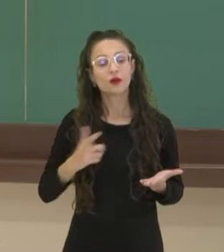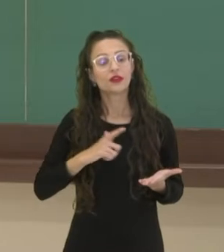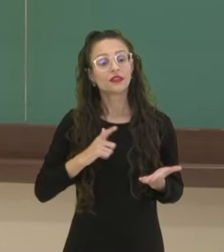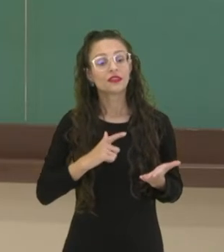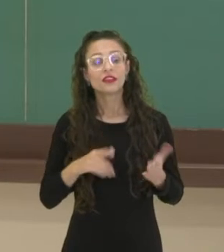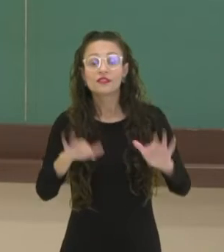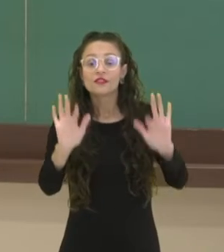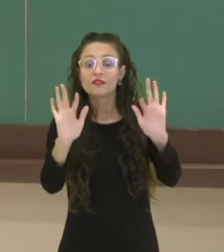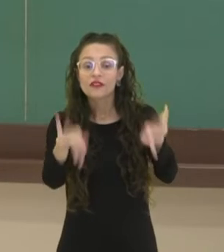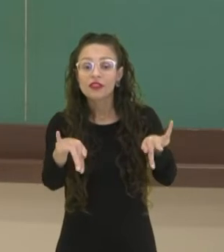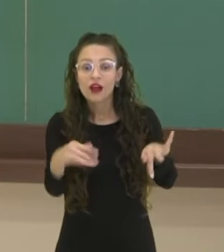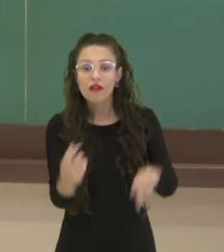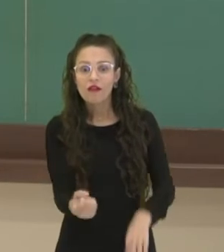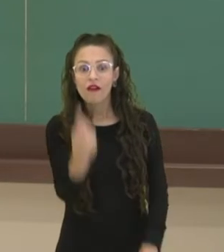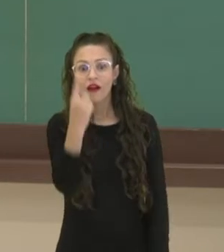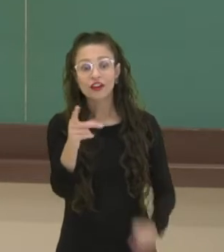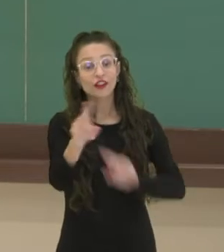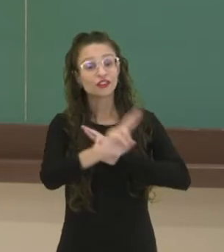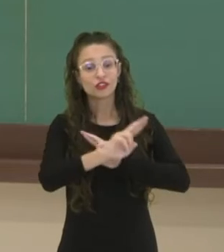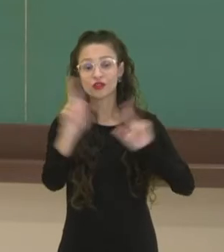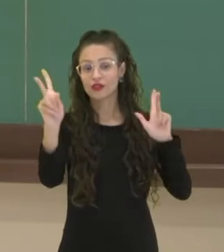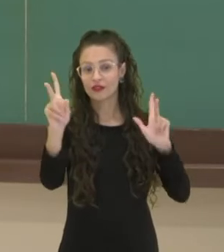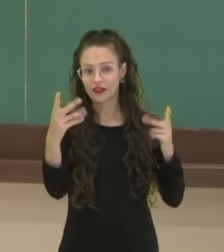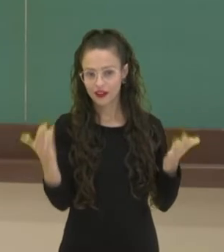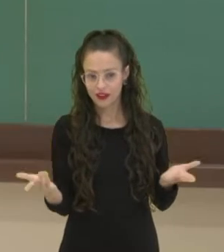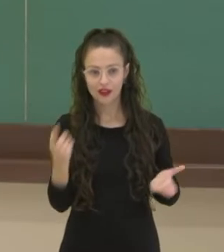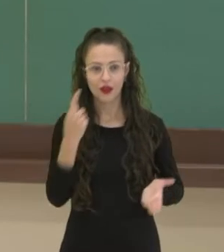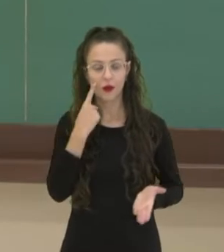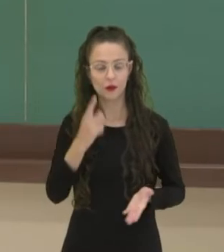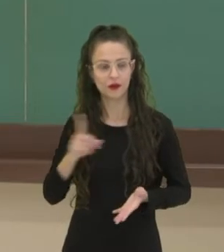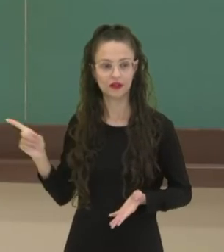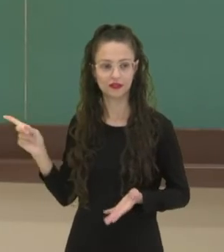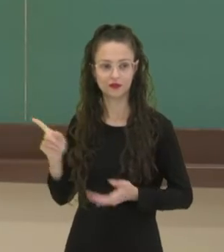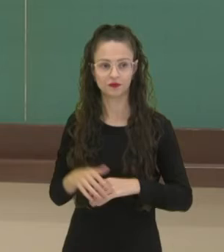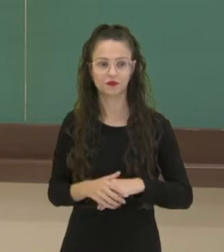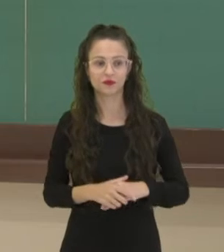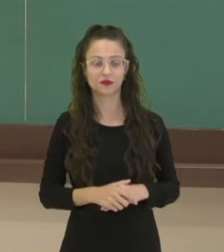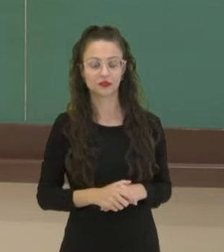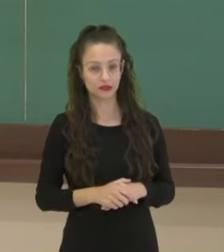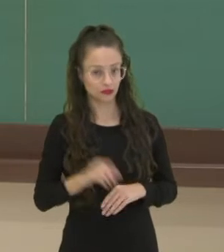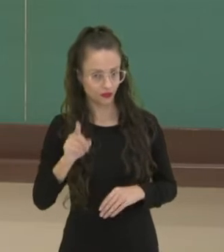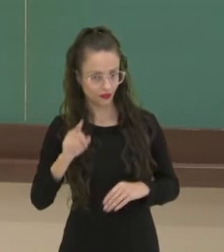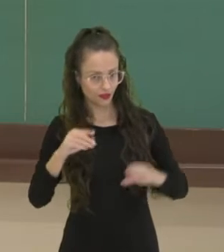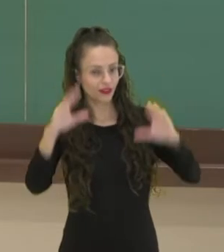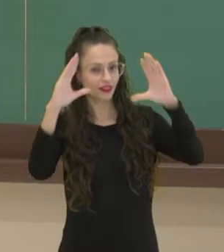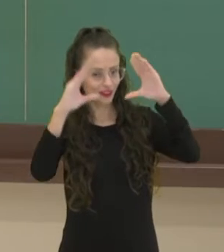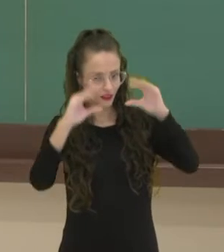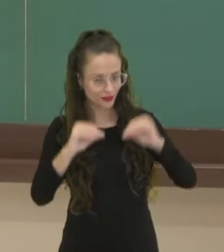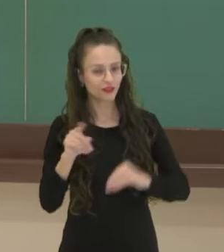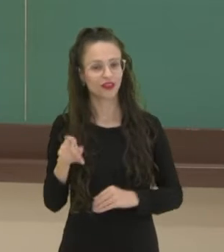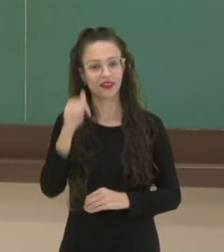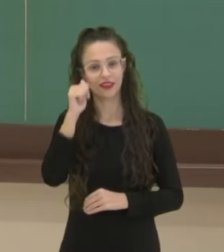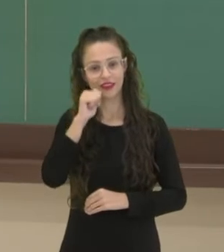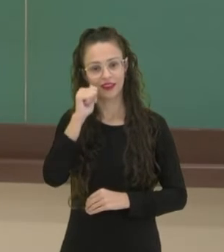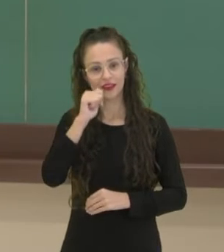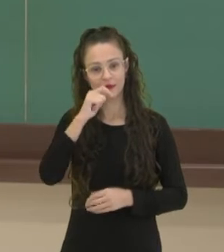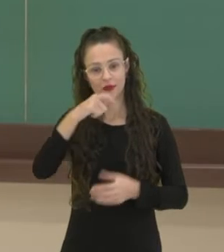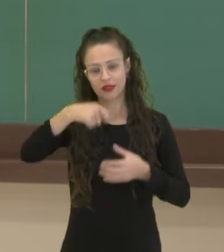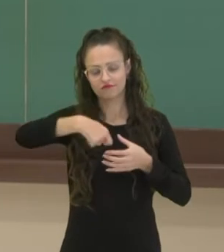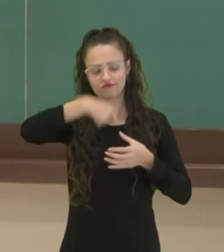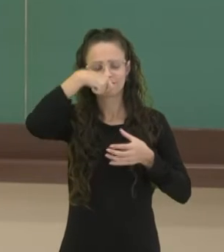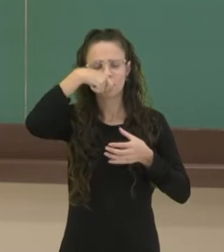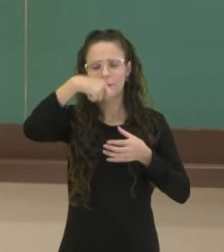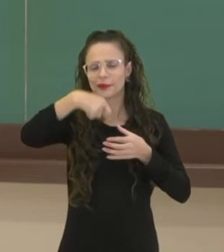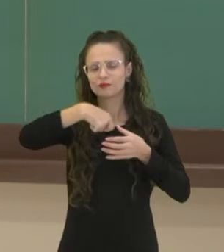final o quê? Surpreendente, inovador. Vamos rever aqui, ó. Naquela noite, enquanto saboreava pernas de